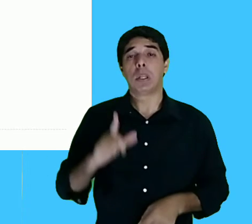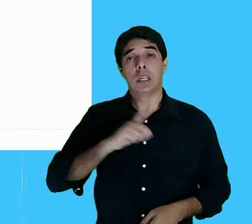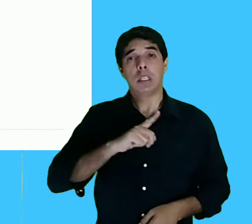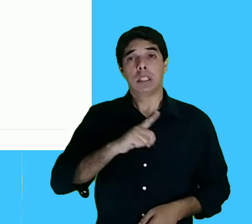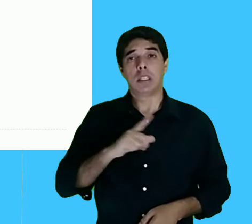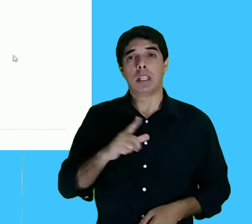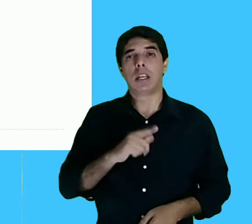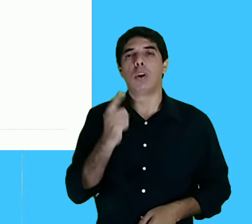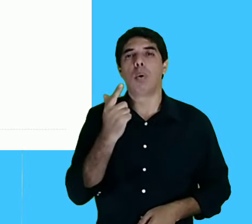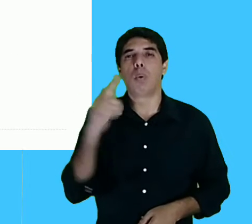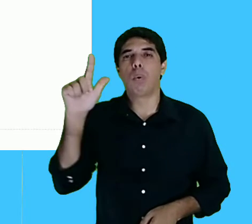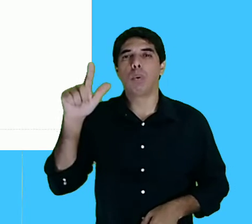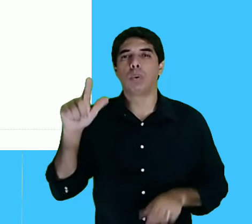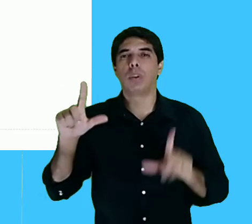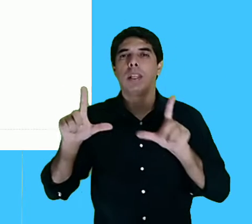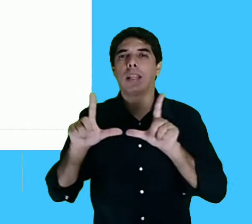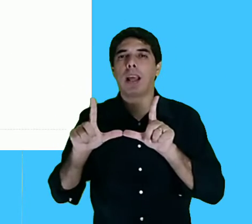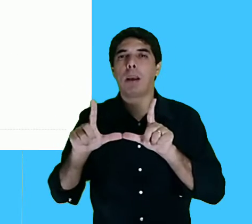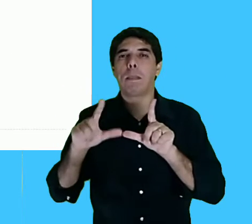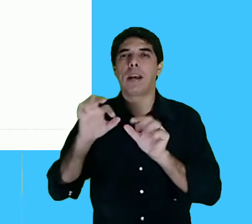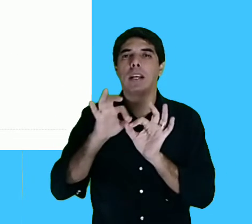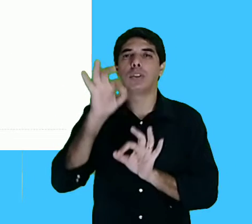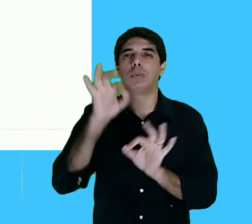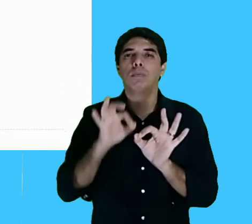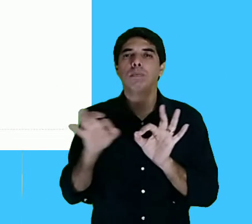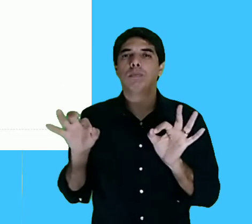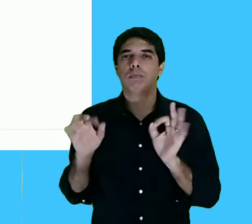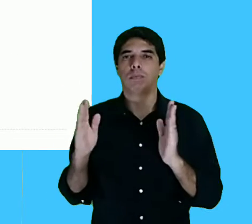série ISO-A, que estão mostrados aqui.